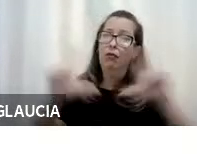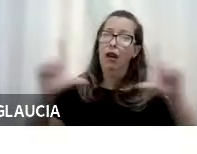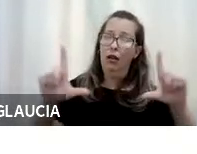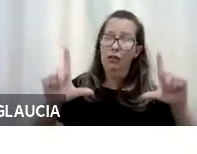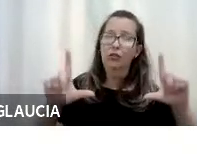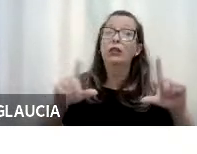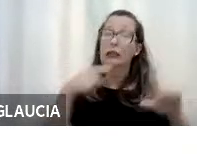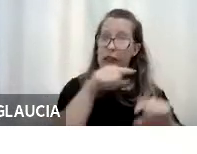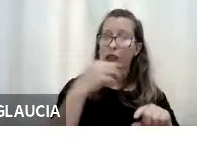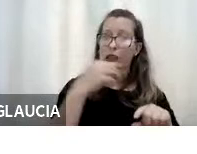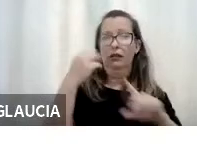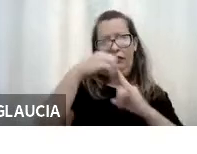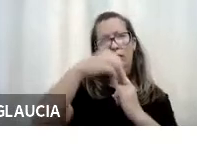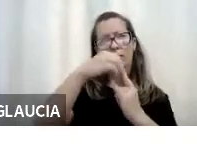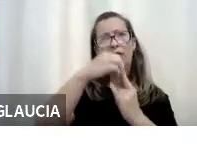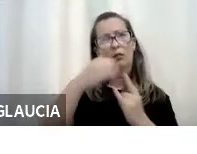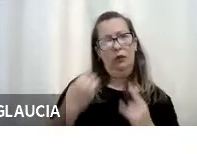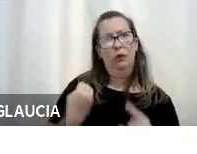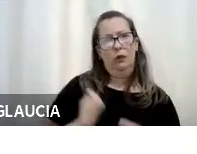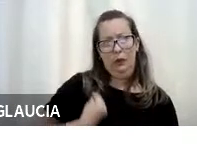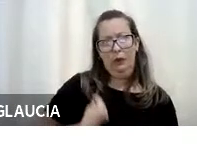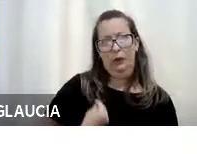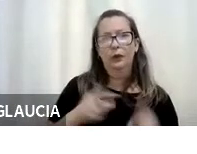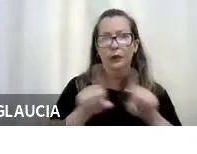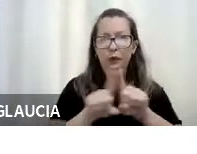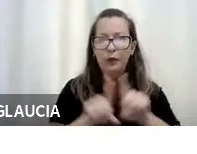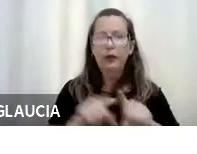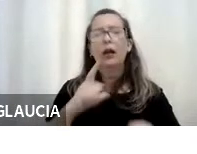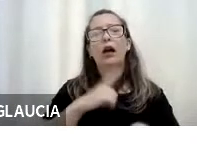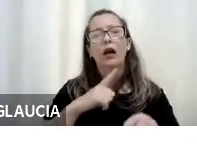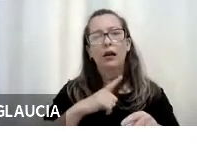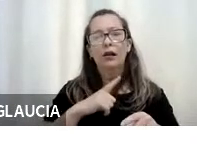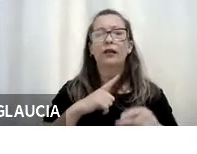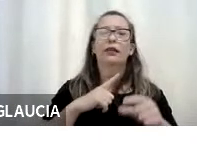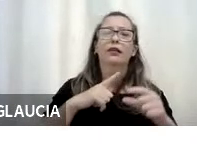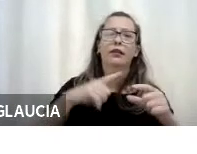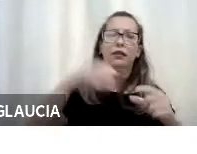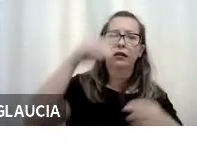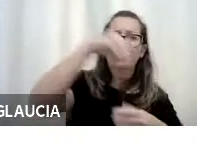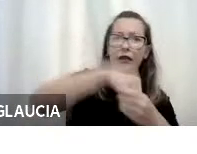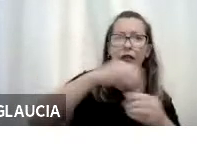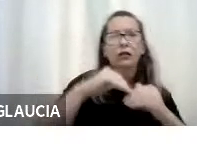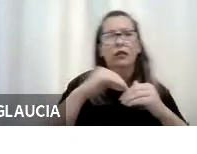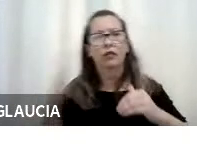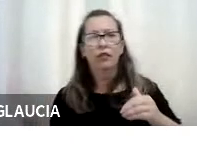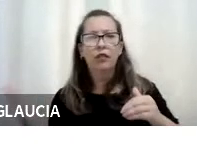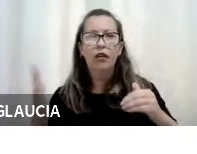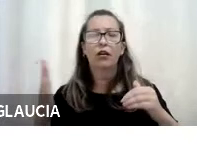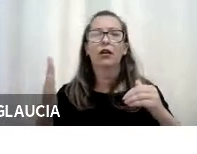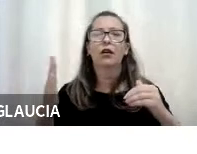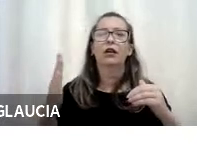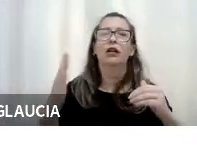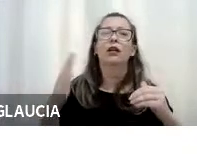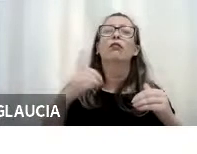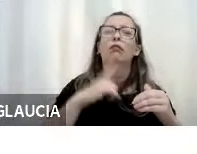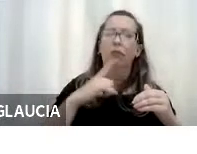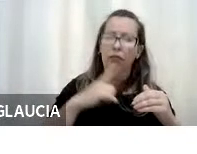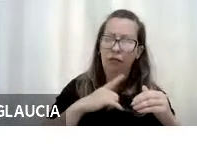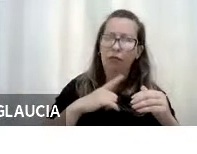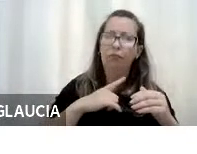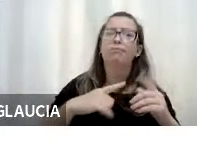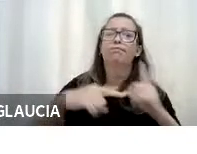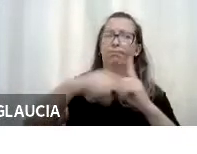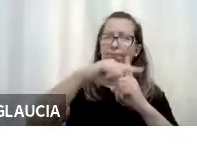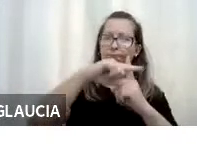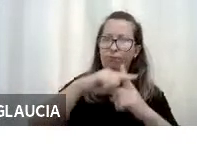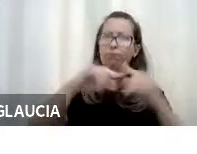também. As menções dentro e fora dos seus perfis somam positividade semelhante, consolidando a credibilidade e o apoio tanto